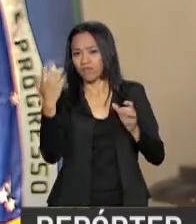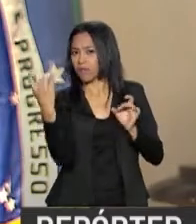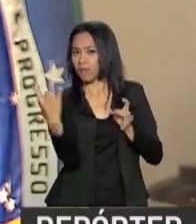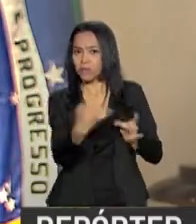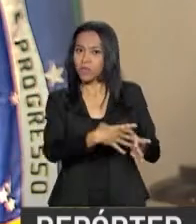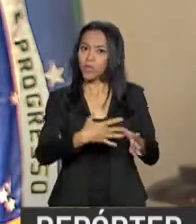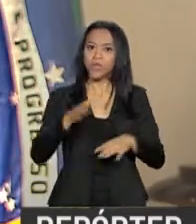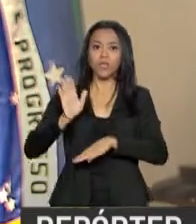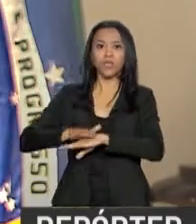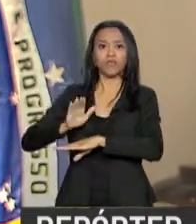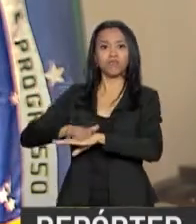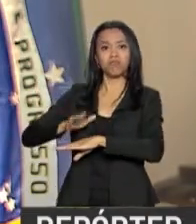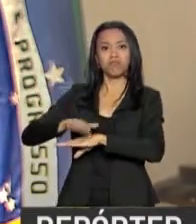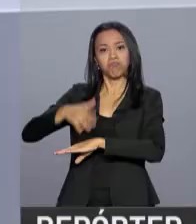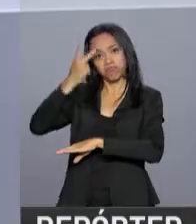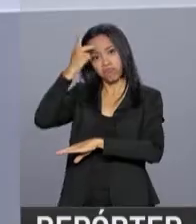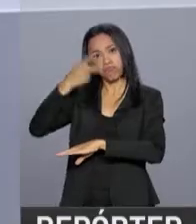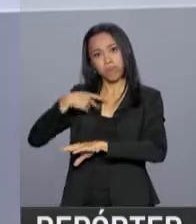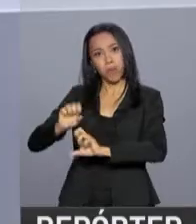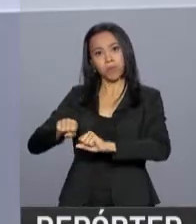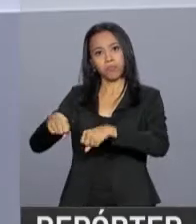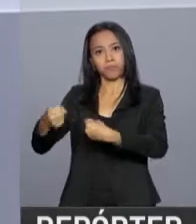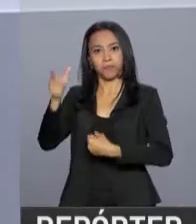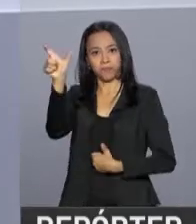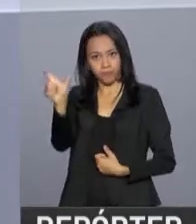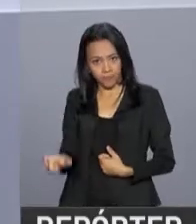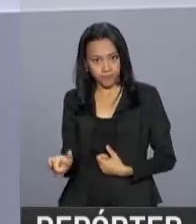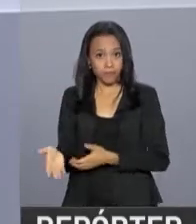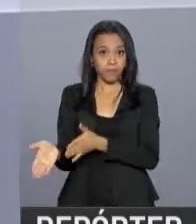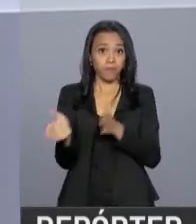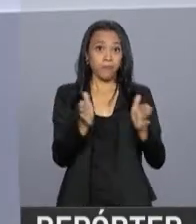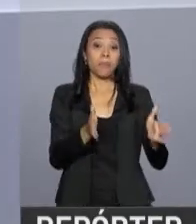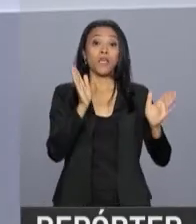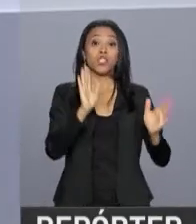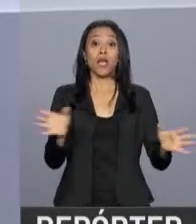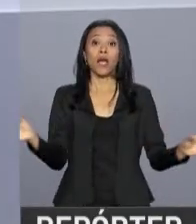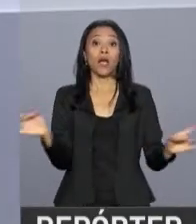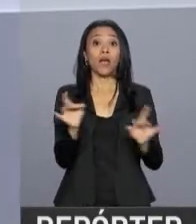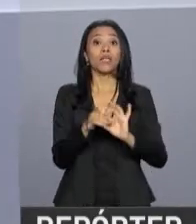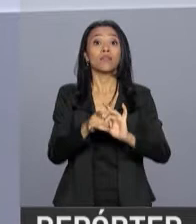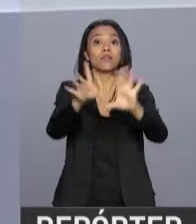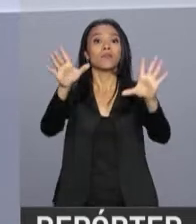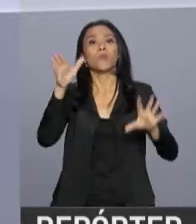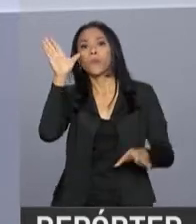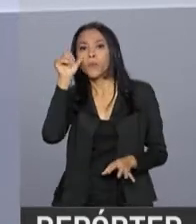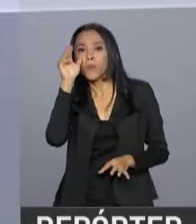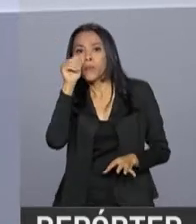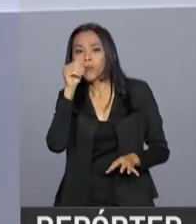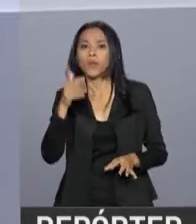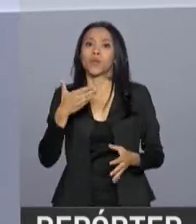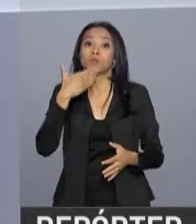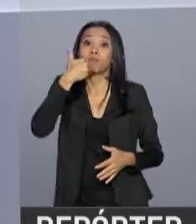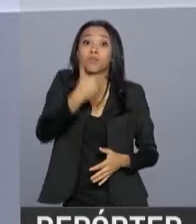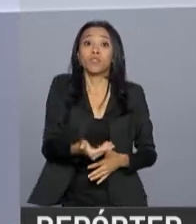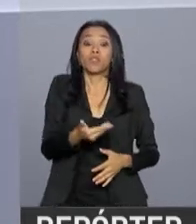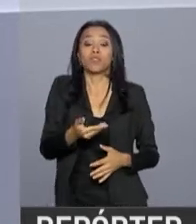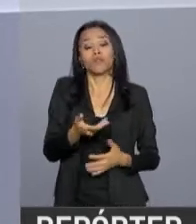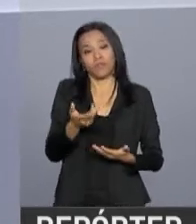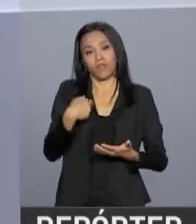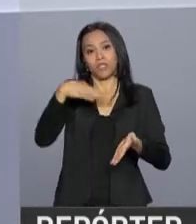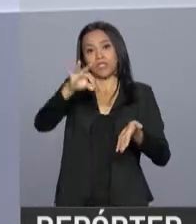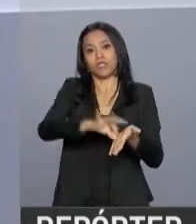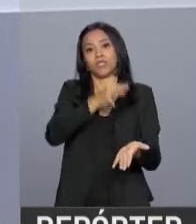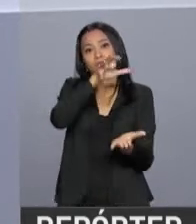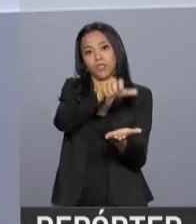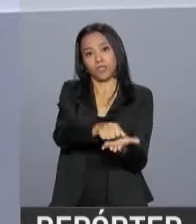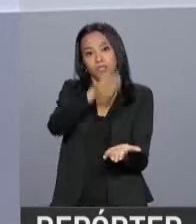programas como o bolsa família já estão disponíveis para consulta os resultados dos pedidos de isenção da taxa de inscrição